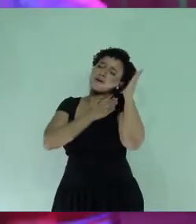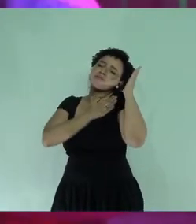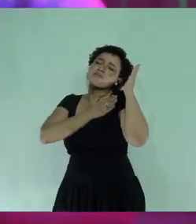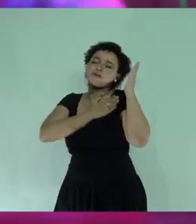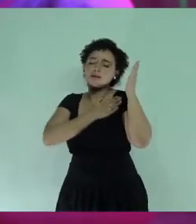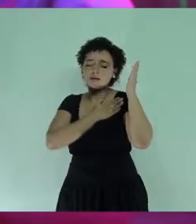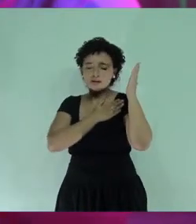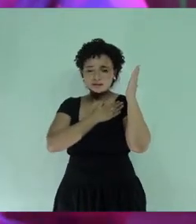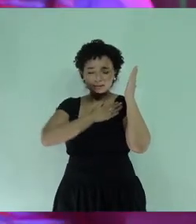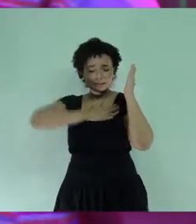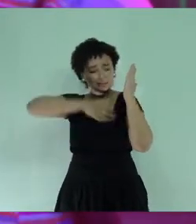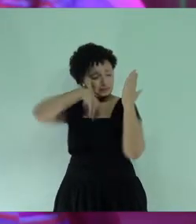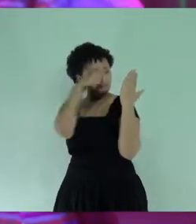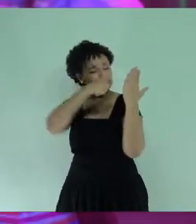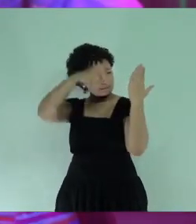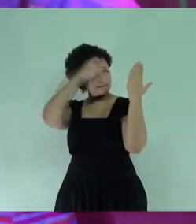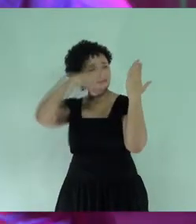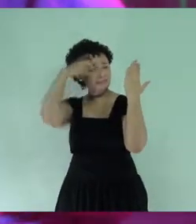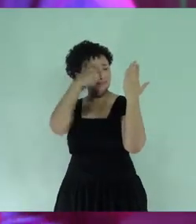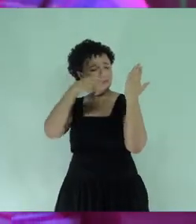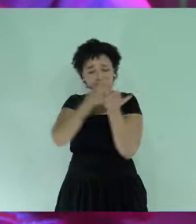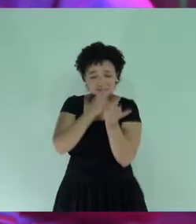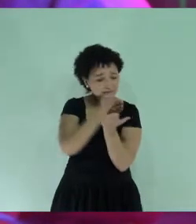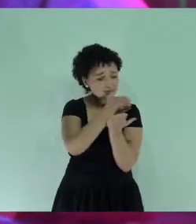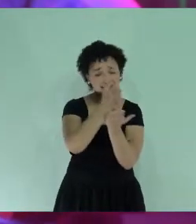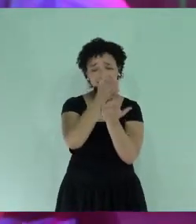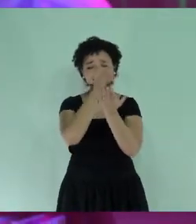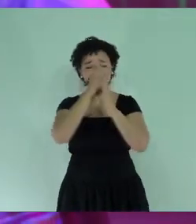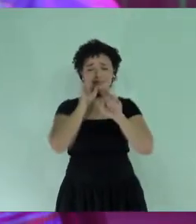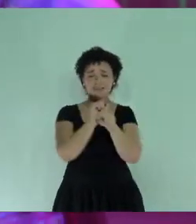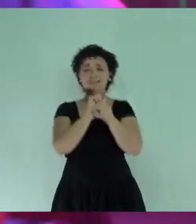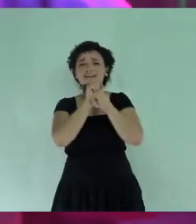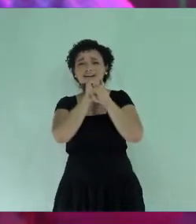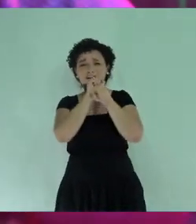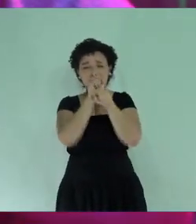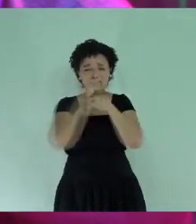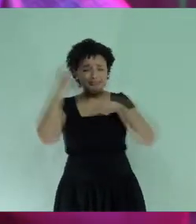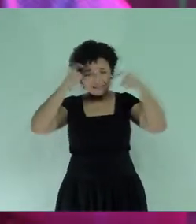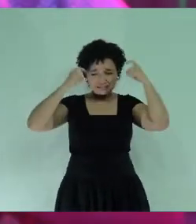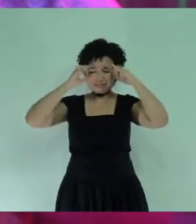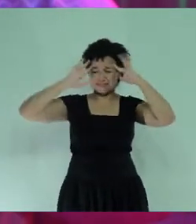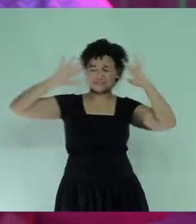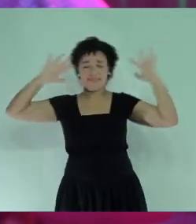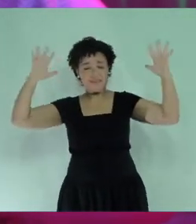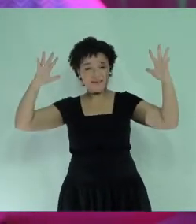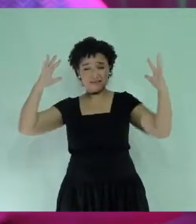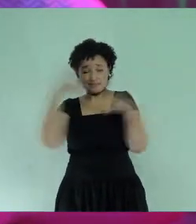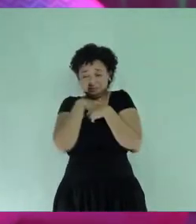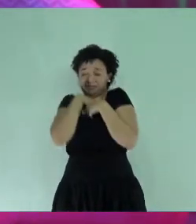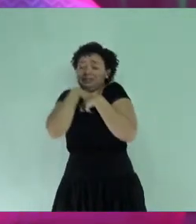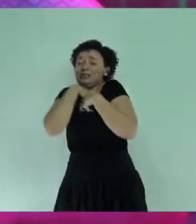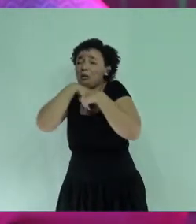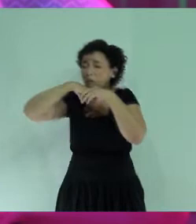do teu peito. Desenhar, traçar parábolas paranoicas e acrescentar